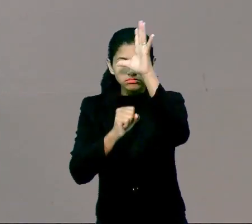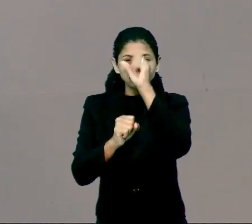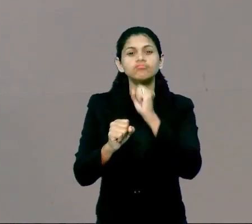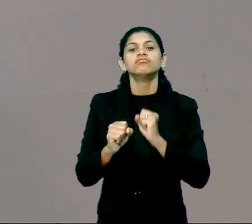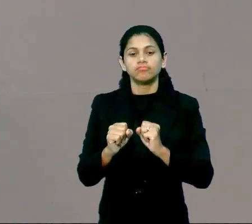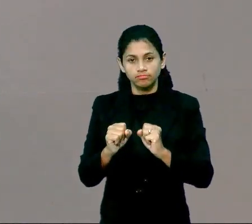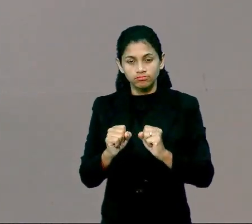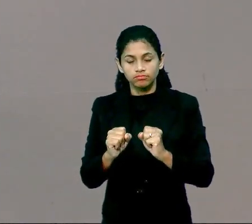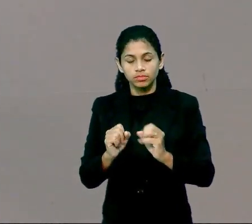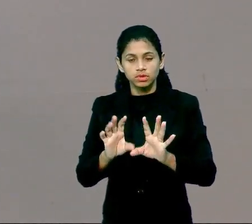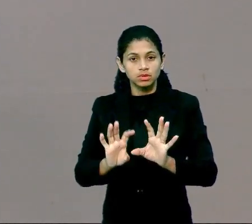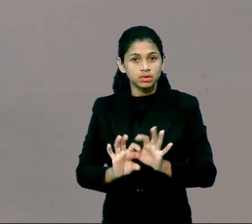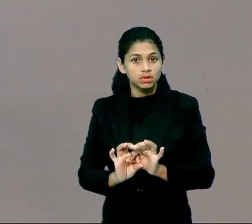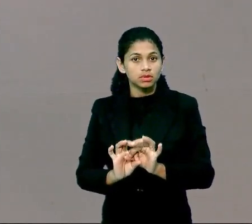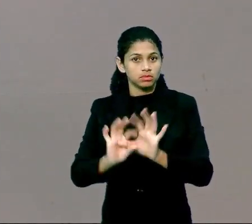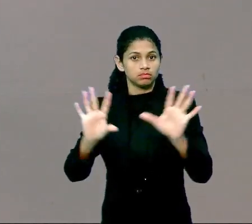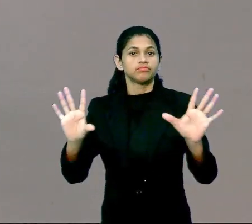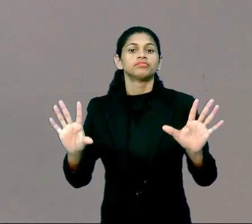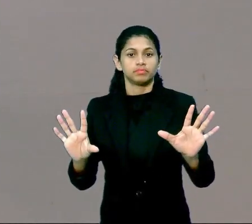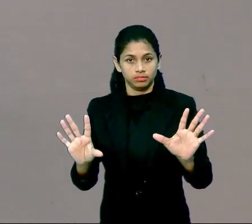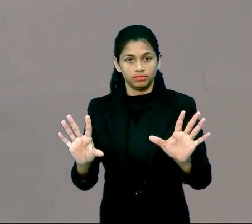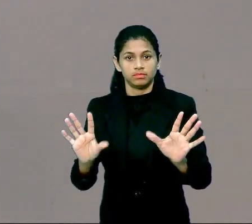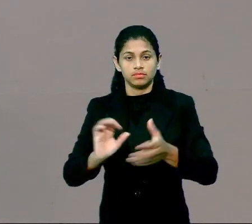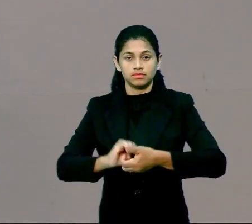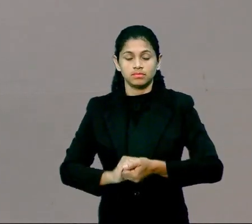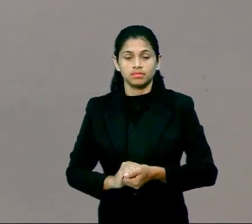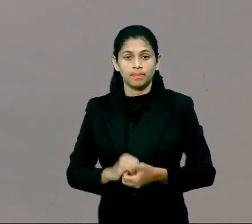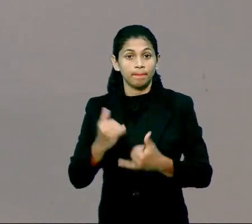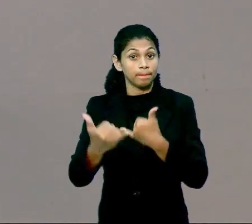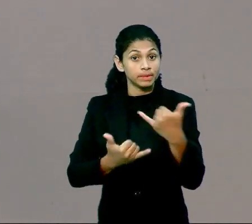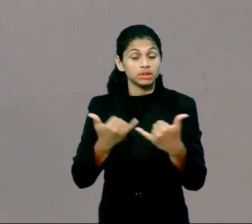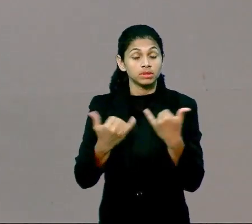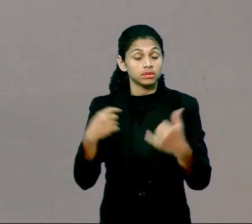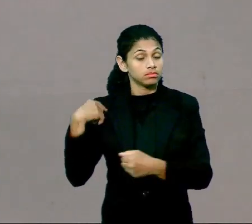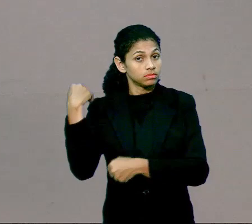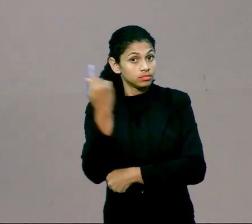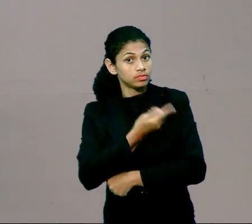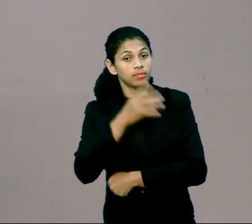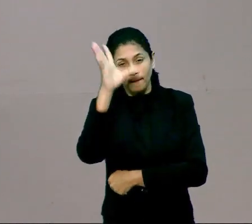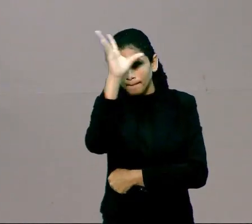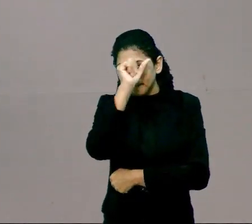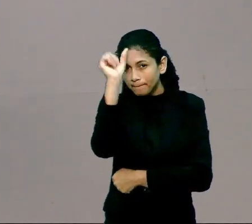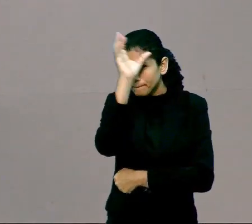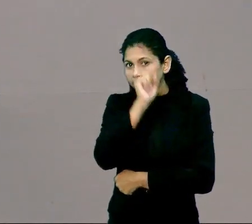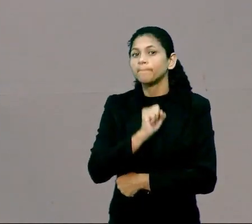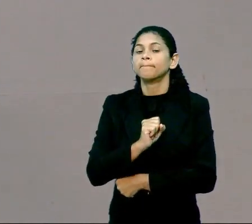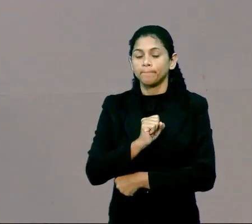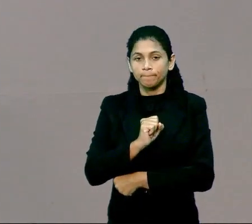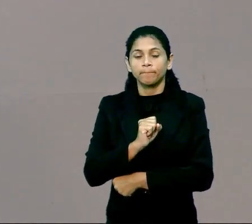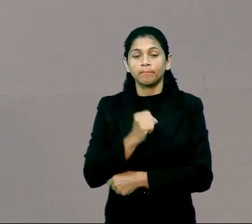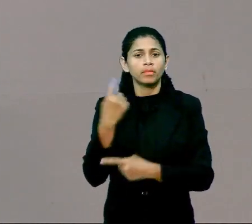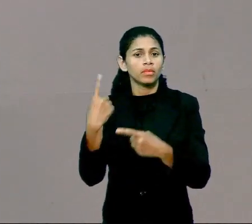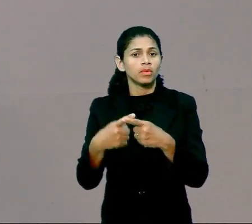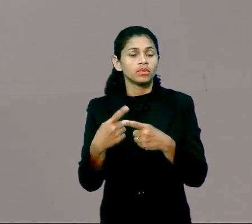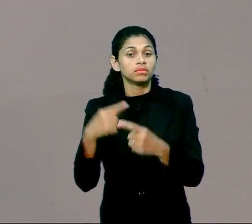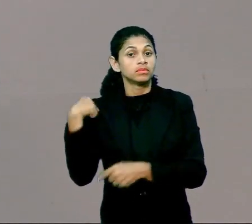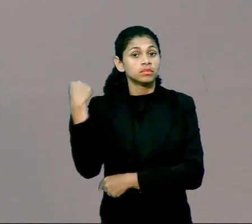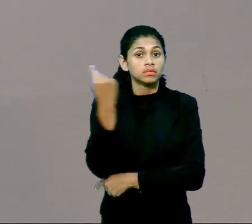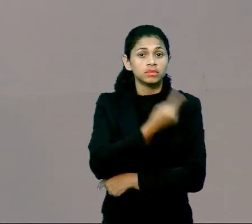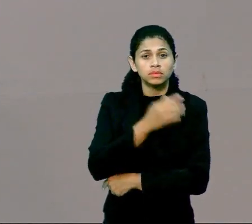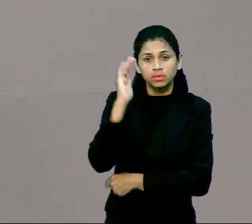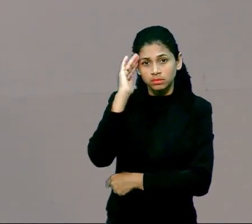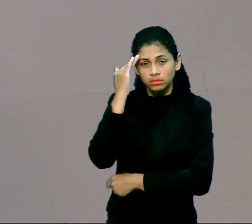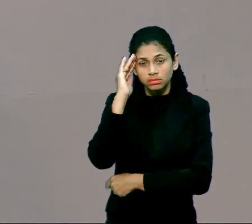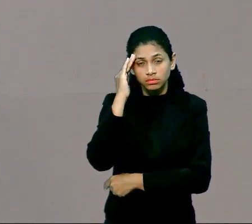mais descontraído. Brincando, a gente aprende. Então, a gente pode aqui... Ah, o professor está aqui... Porque eu quero que vocês entendam a dinâmica